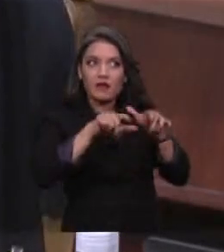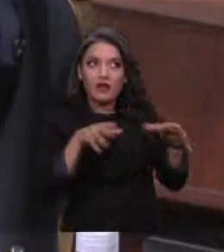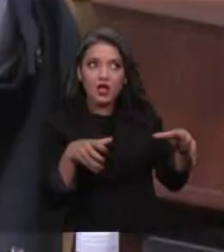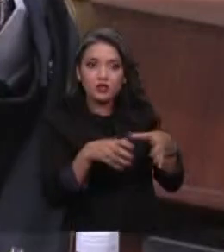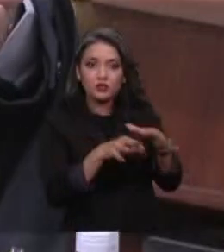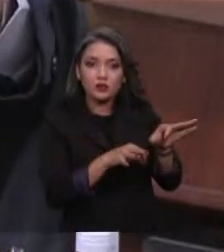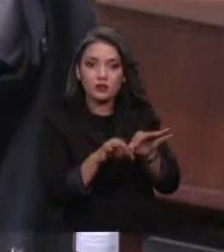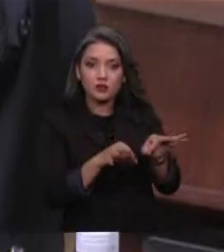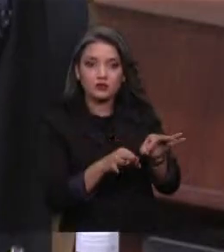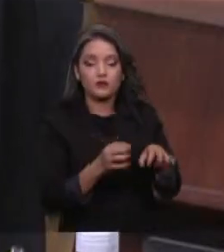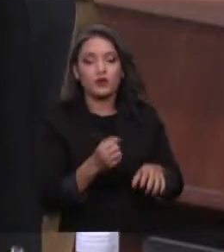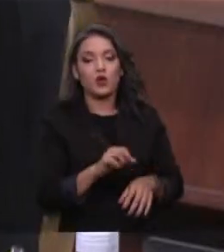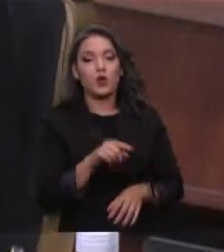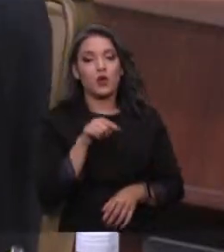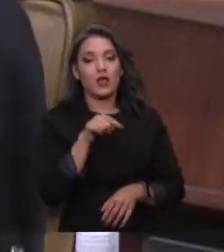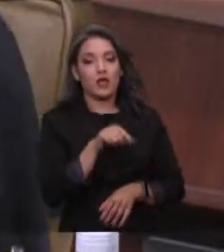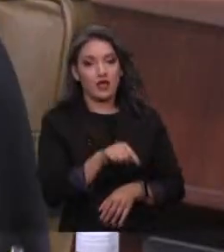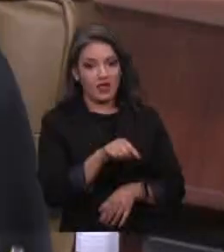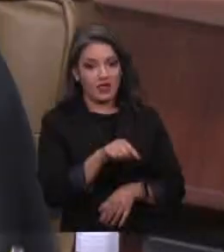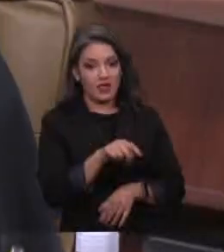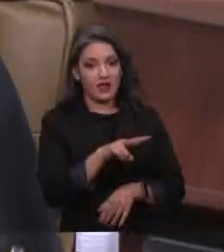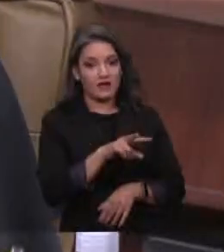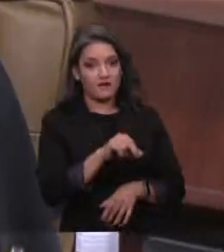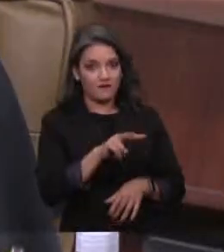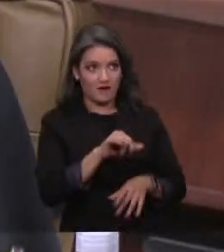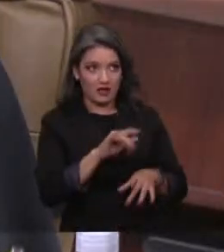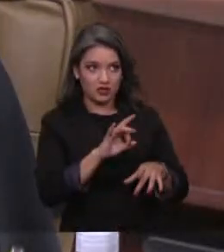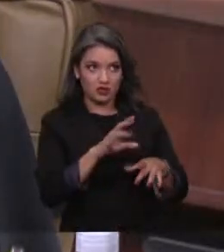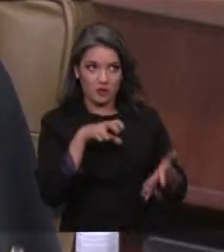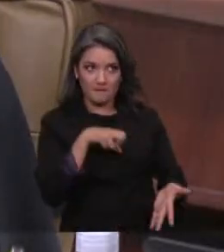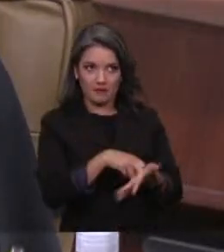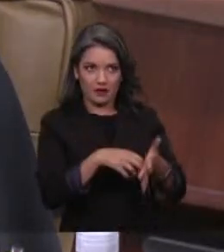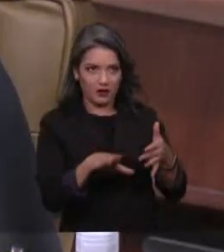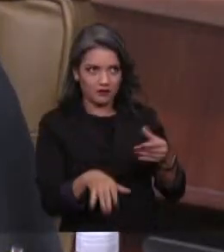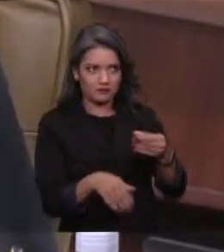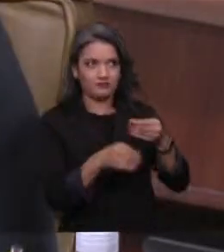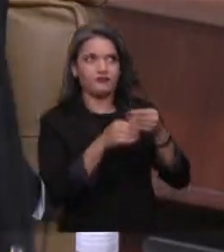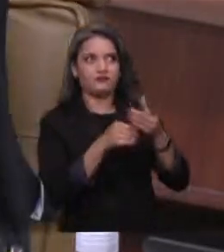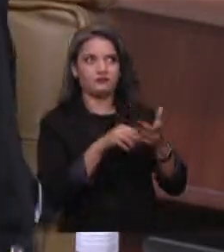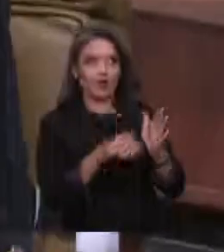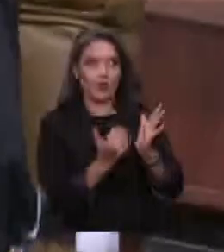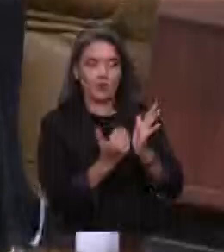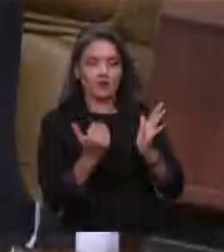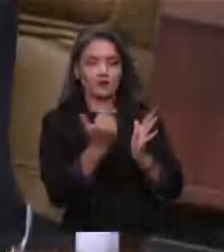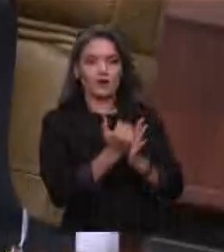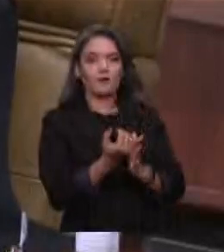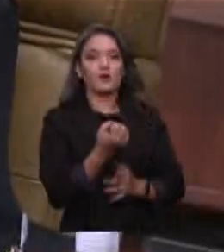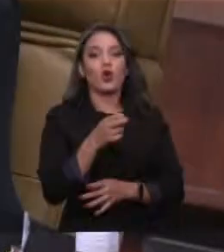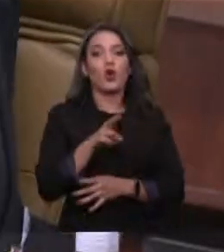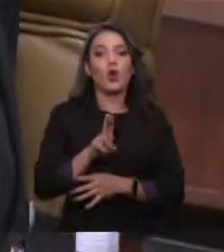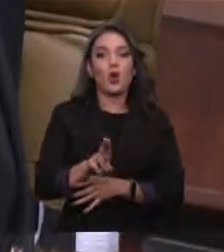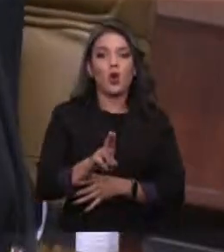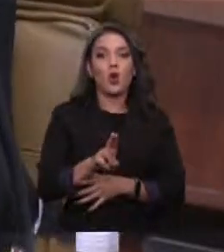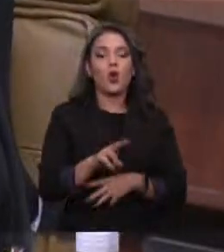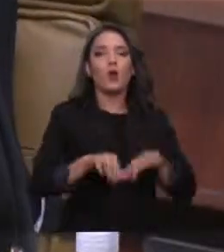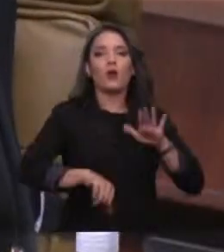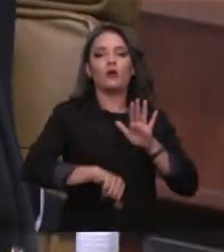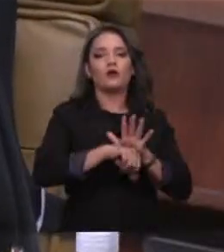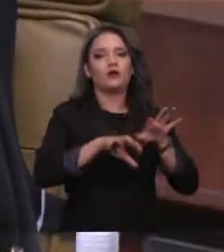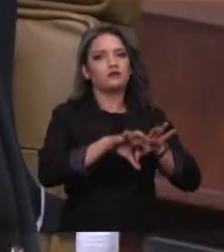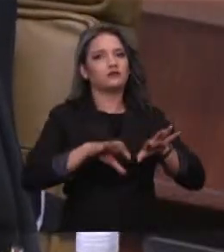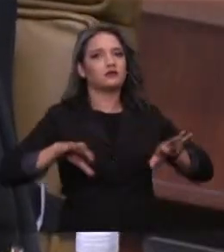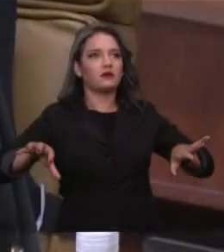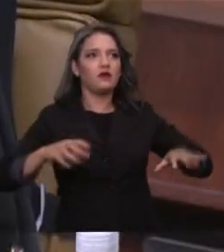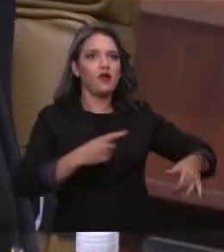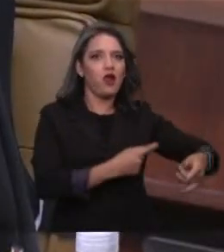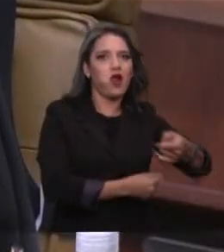ou eu aplico ele no âmbito do aumento de pena, ou eu aplico como delito autônomo sem o aumento de pena da